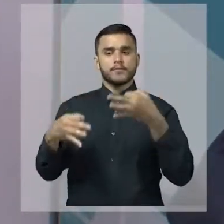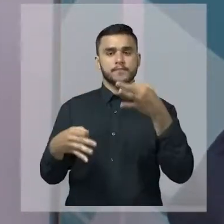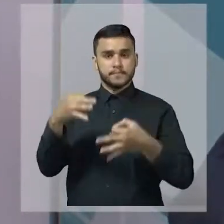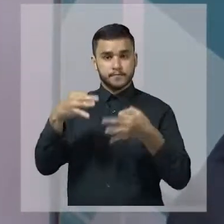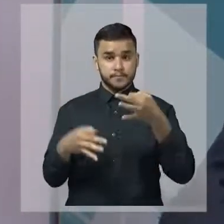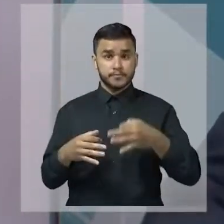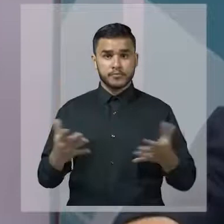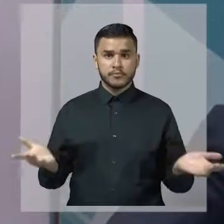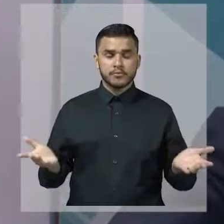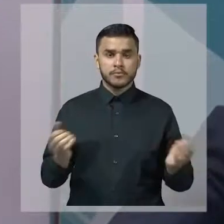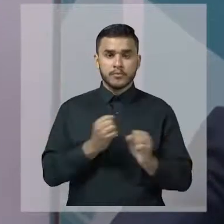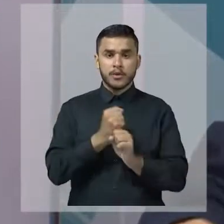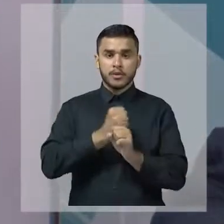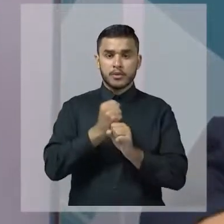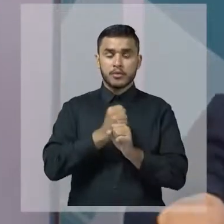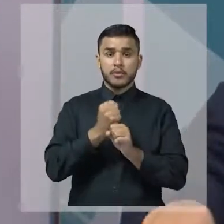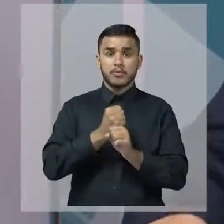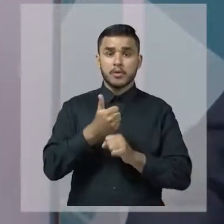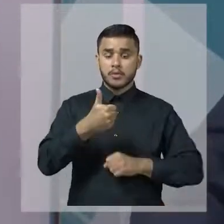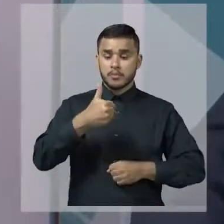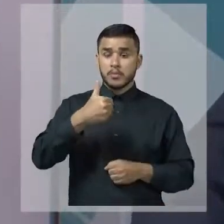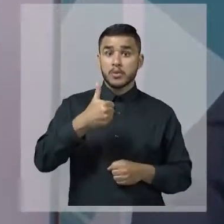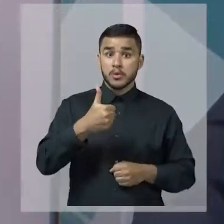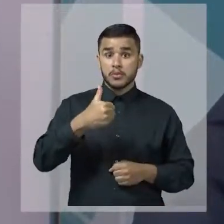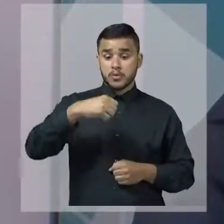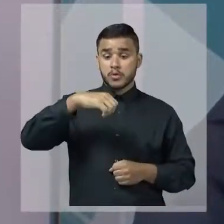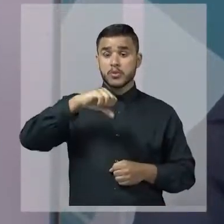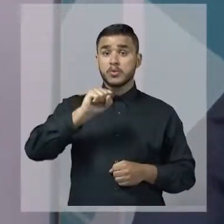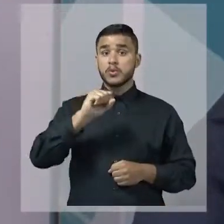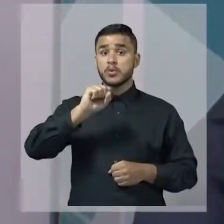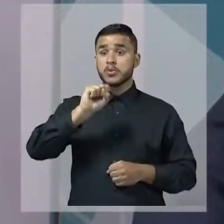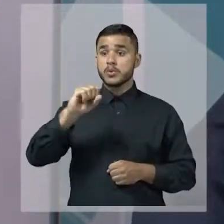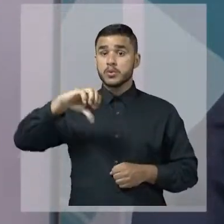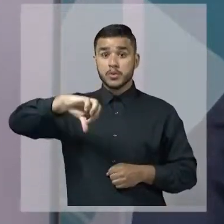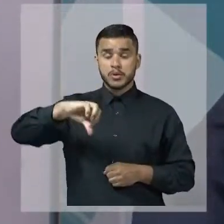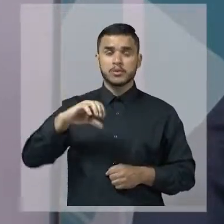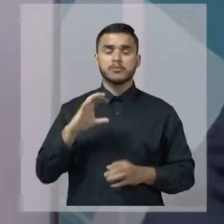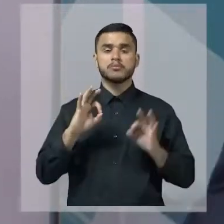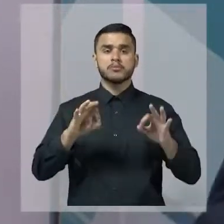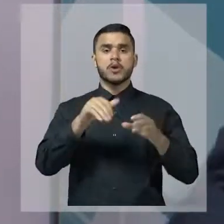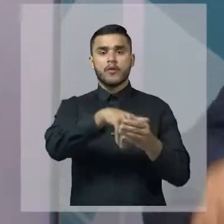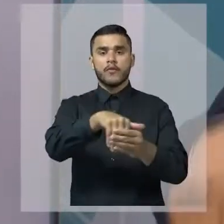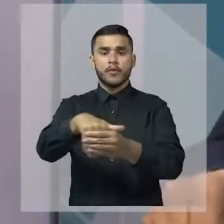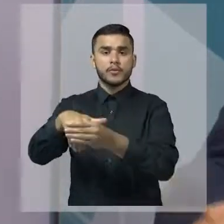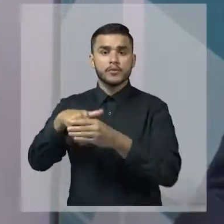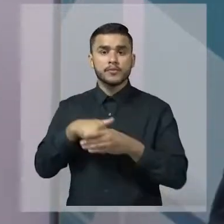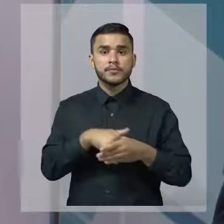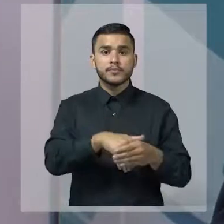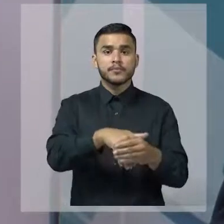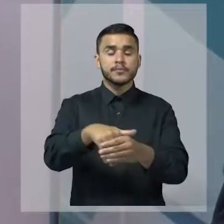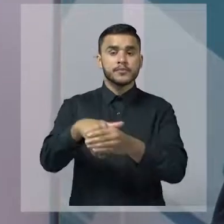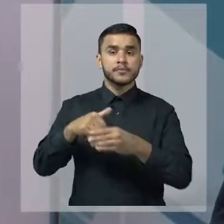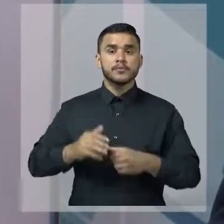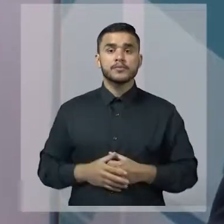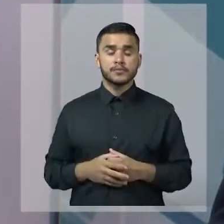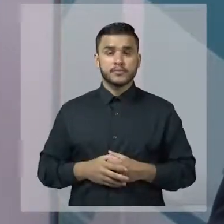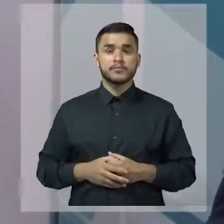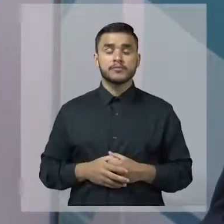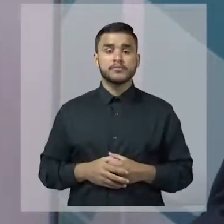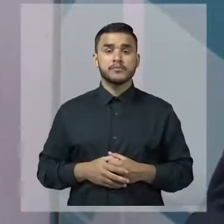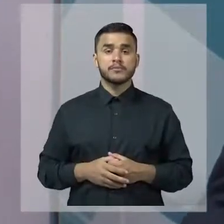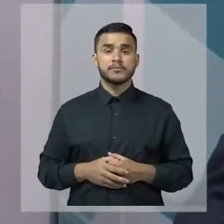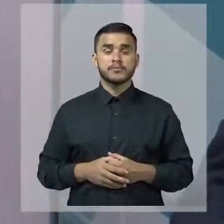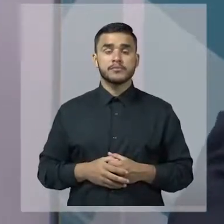de 1889, em que as pessoas são eleitas para exercer a representação popular, cometem crimes, e